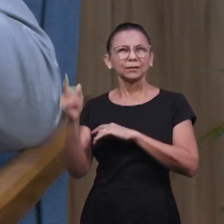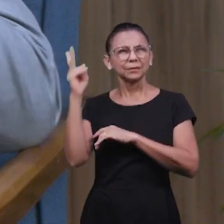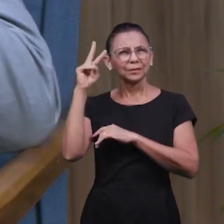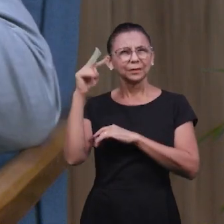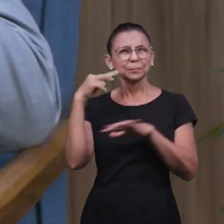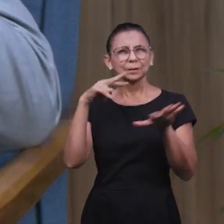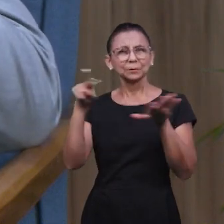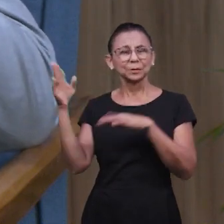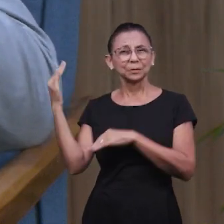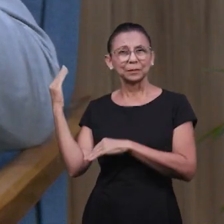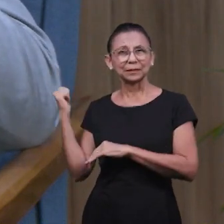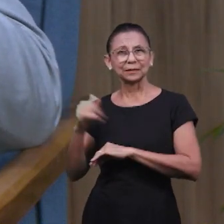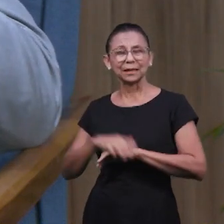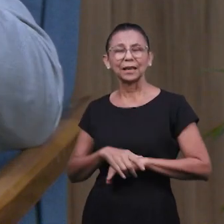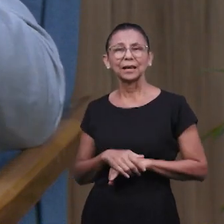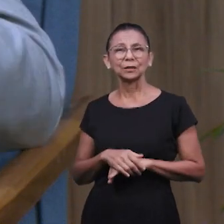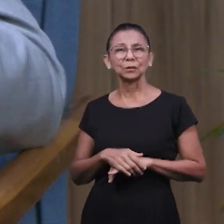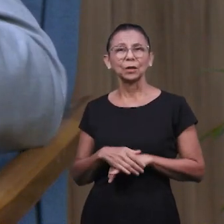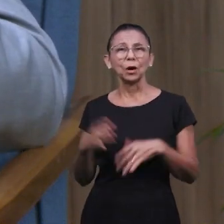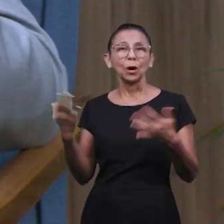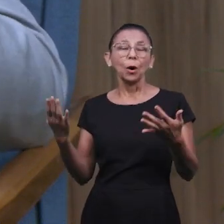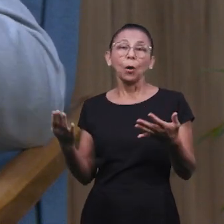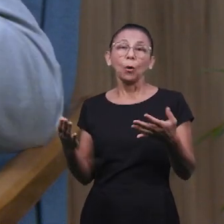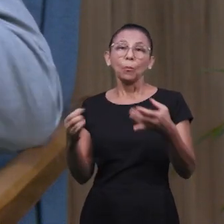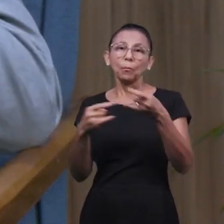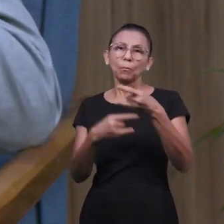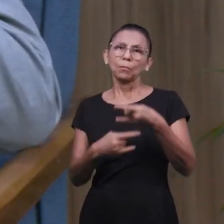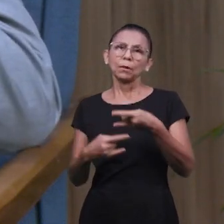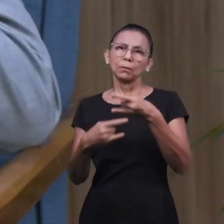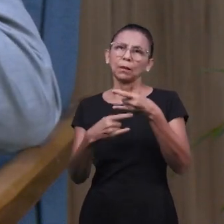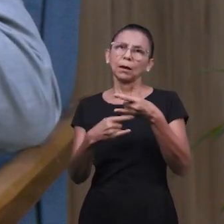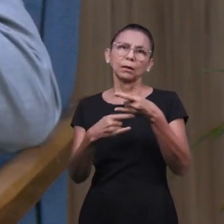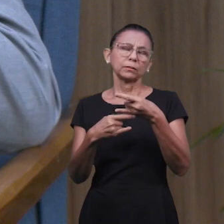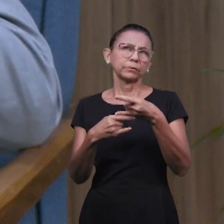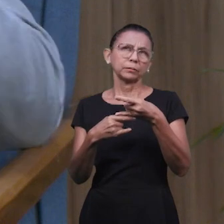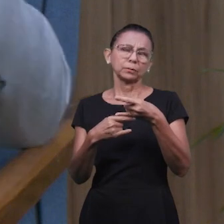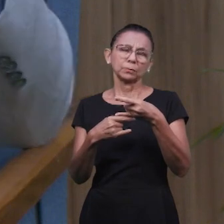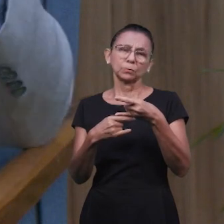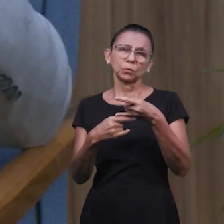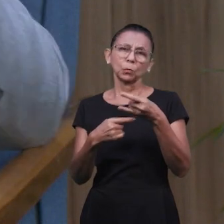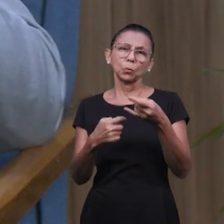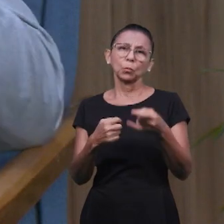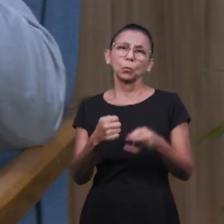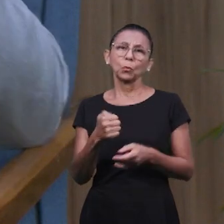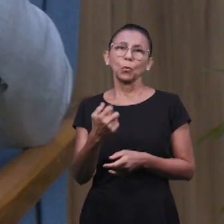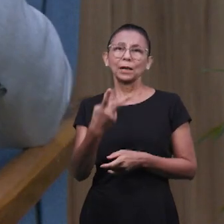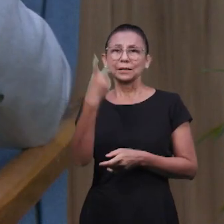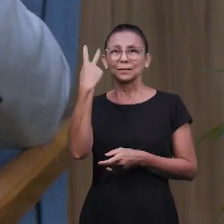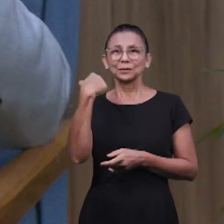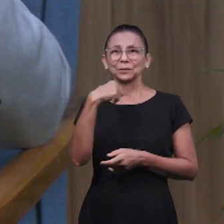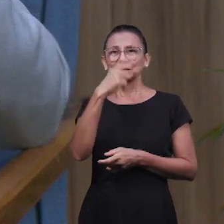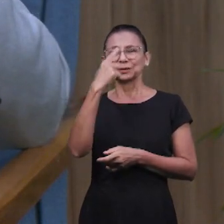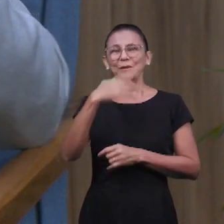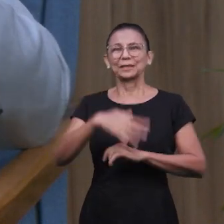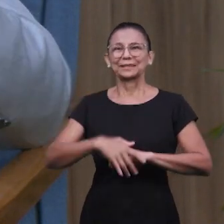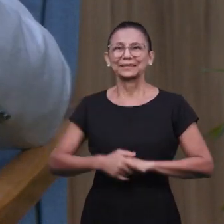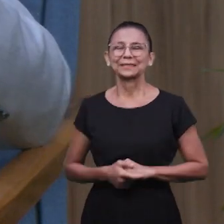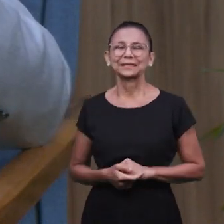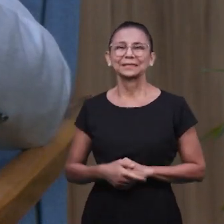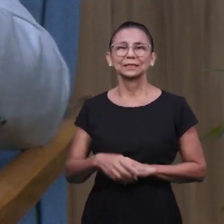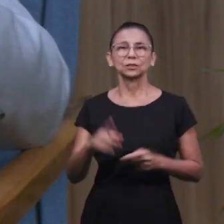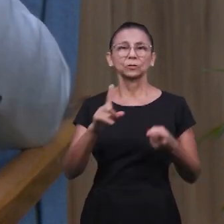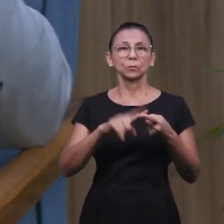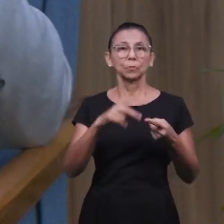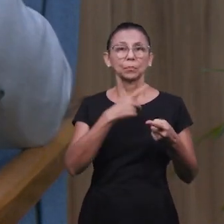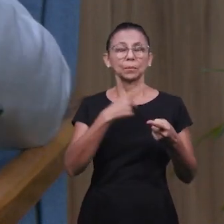sabe que na semana passada nós tivemos aqui uma live que durou mais de 1 hora, quase 2 horas de live, com a presença